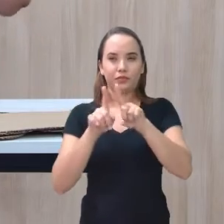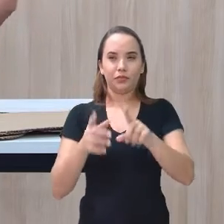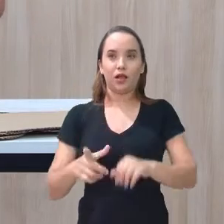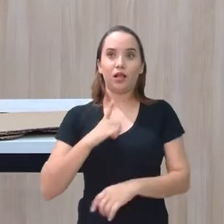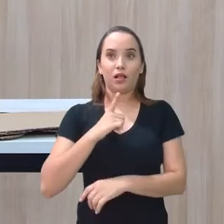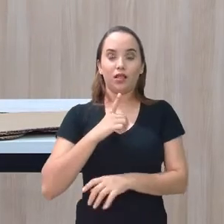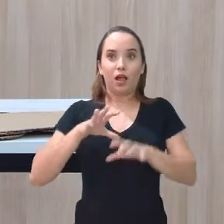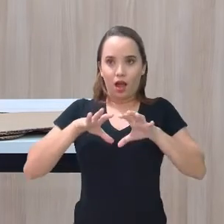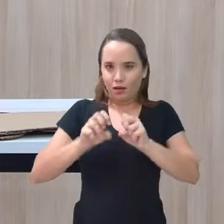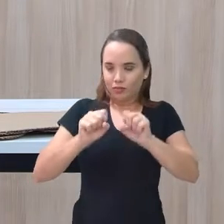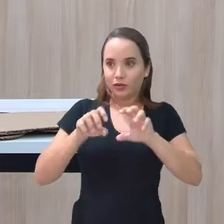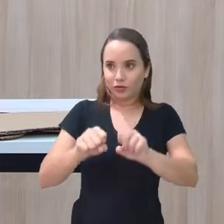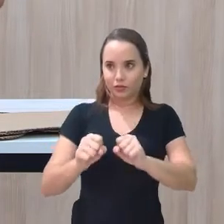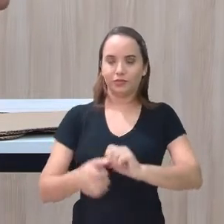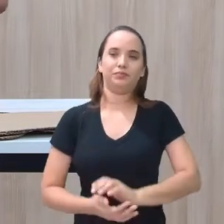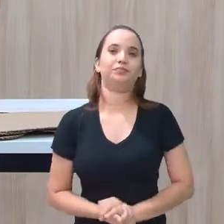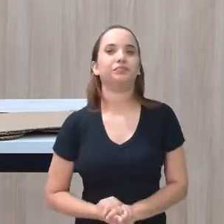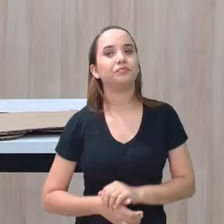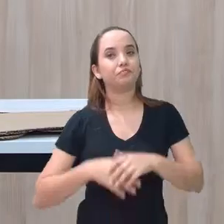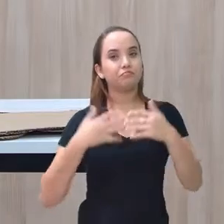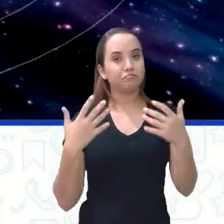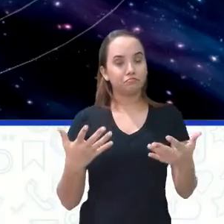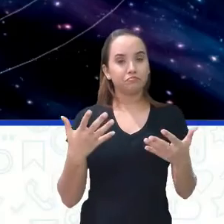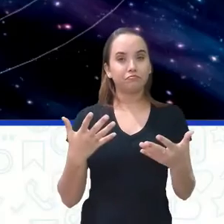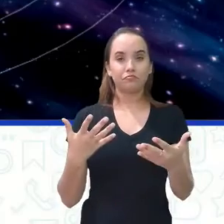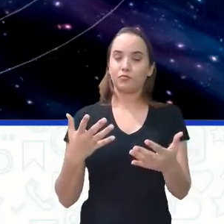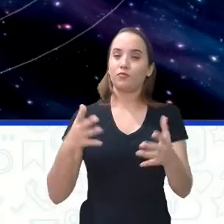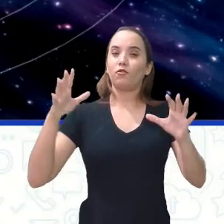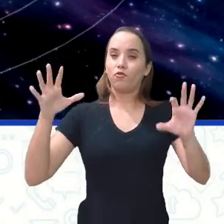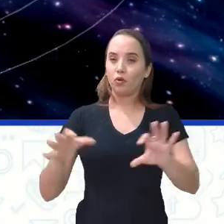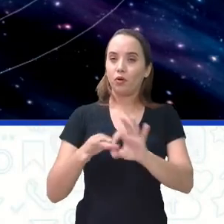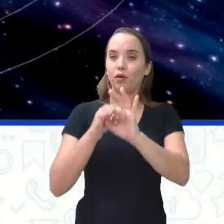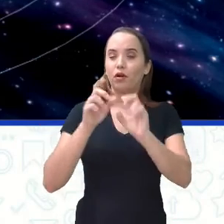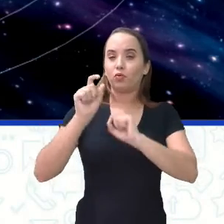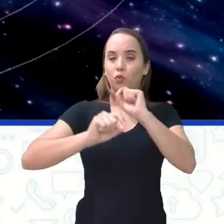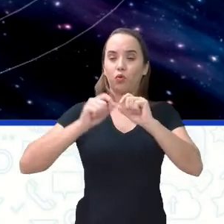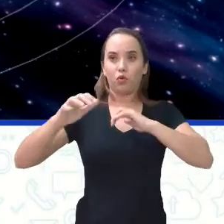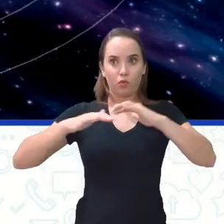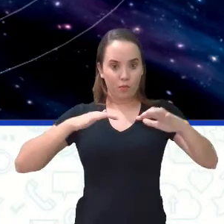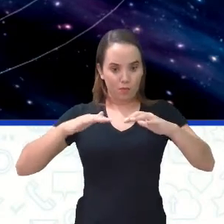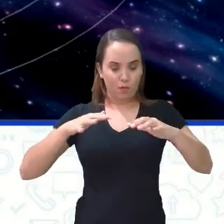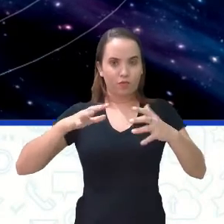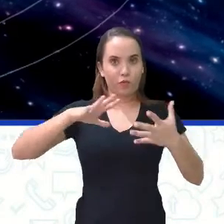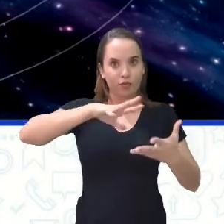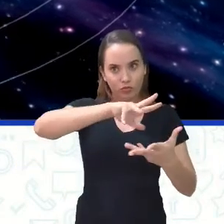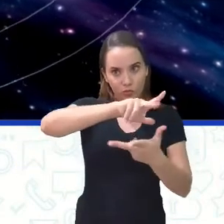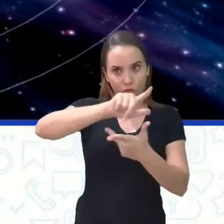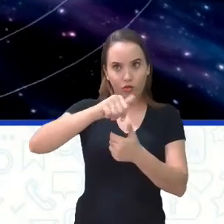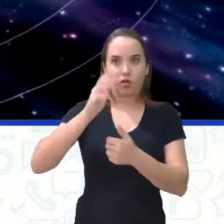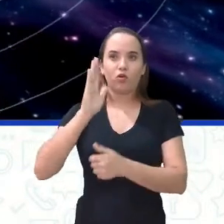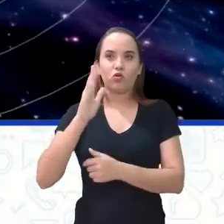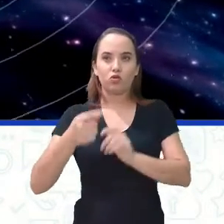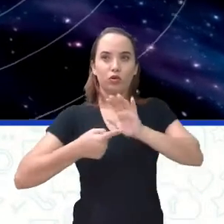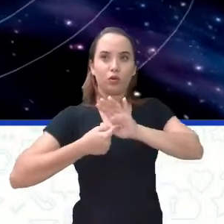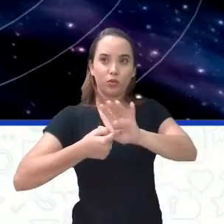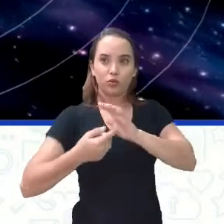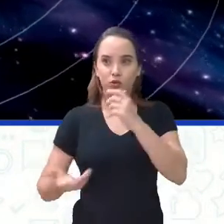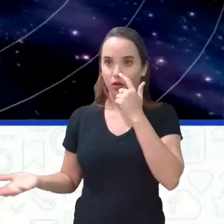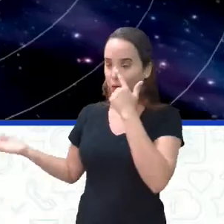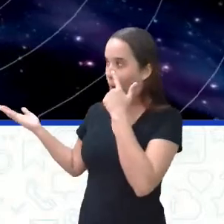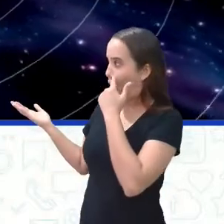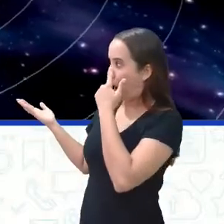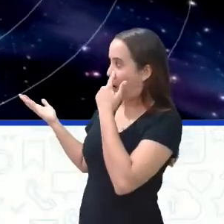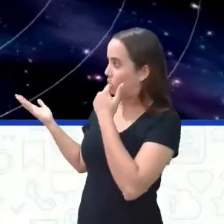a mão na massa, né? Então, em relação aí aos movimentos da Terra, a gente já está começando a mostrar esse primeiro